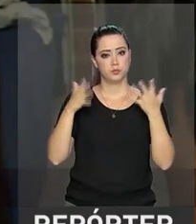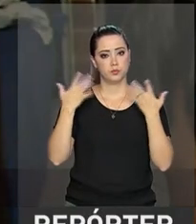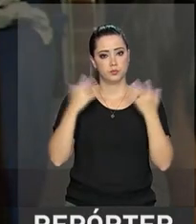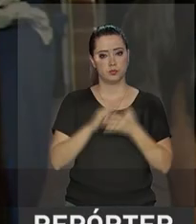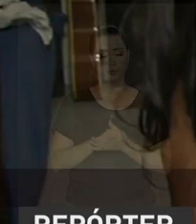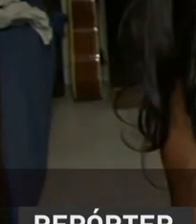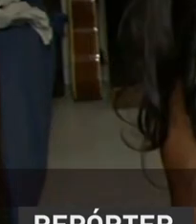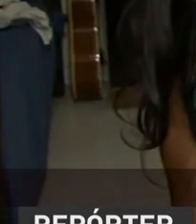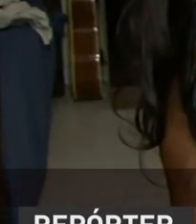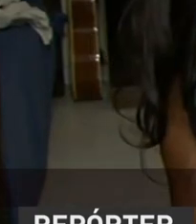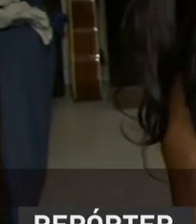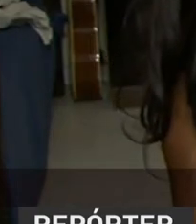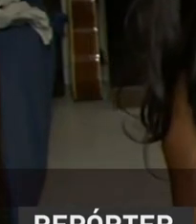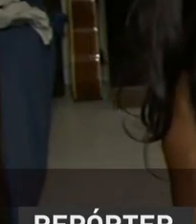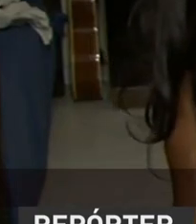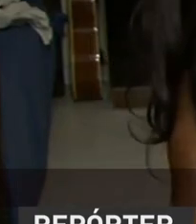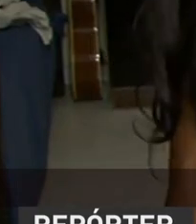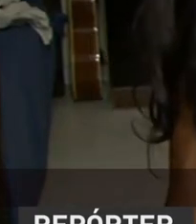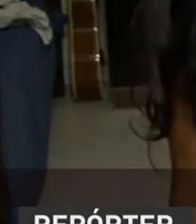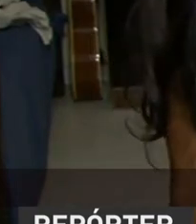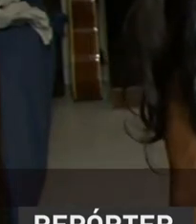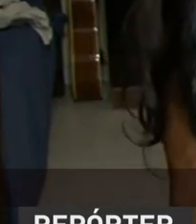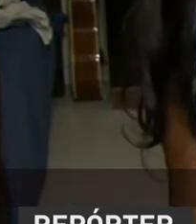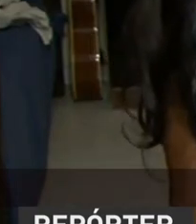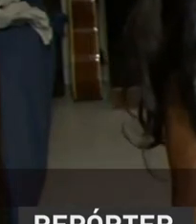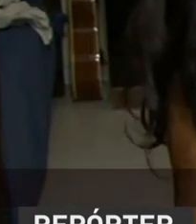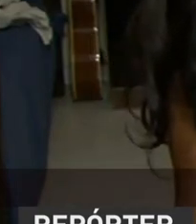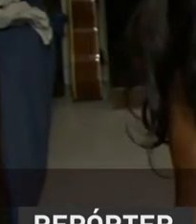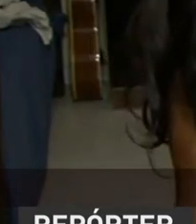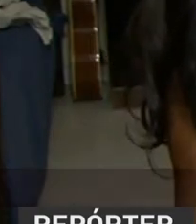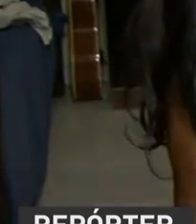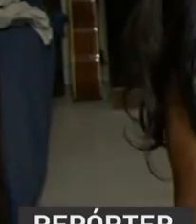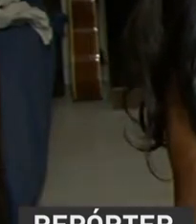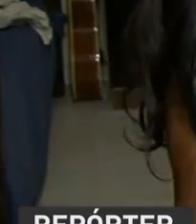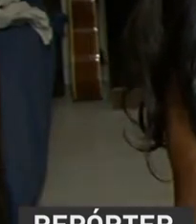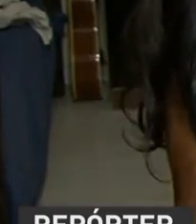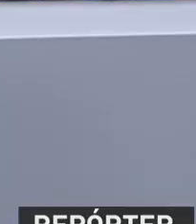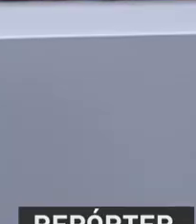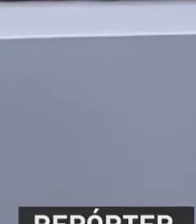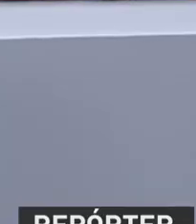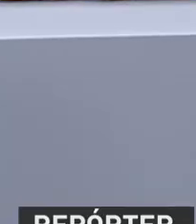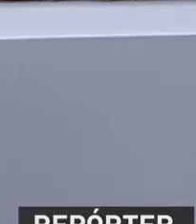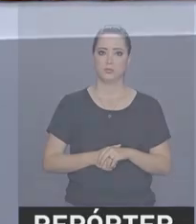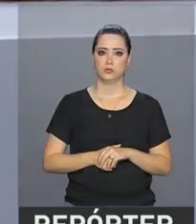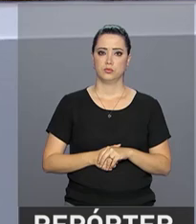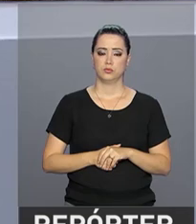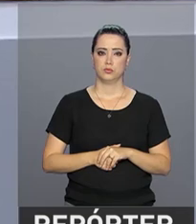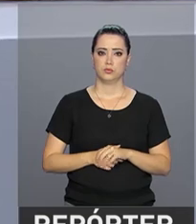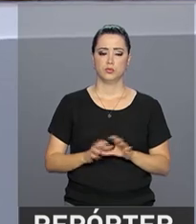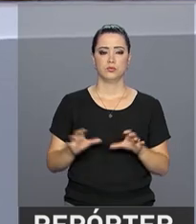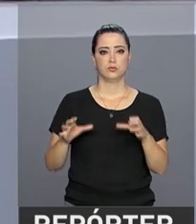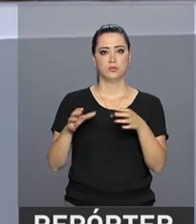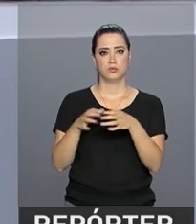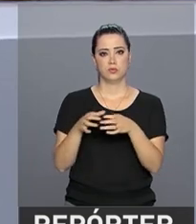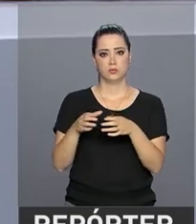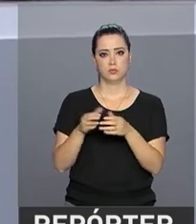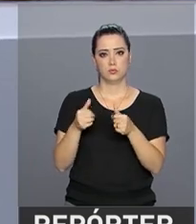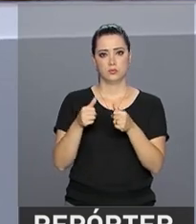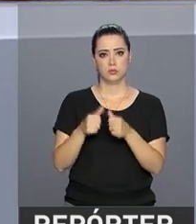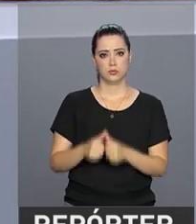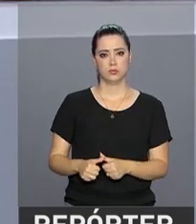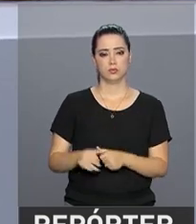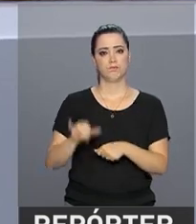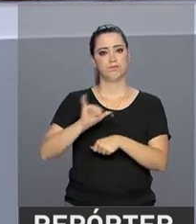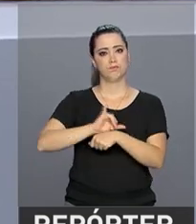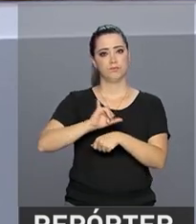Somos jovens e temos bastante saúde para sair adelante. E os imigrantes que permanecem